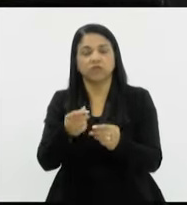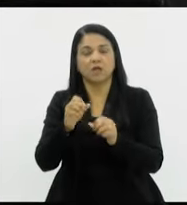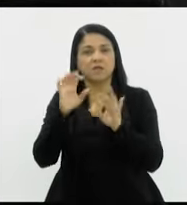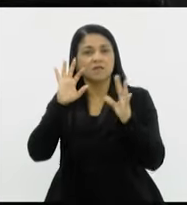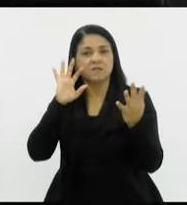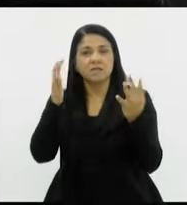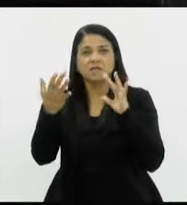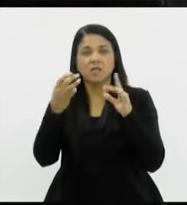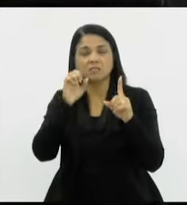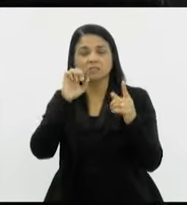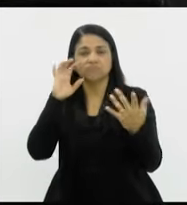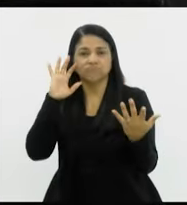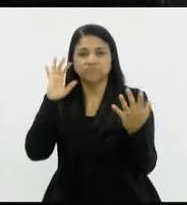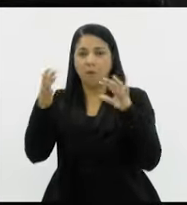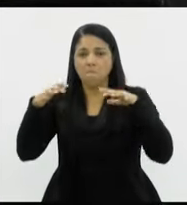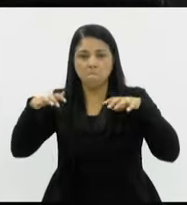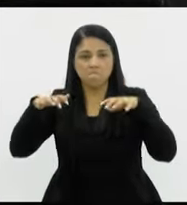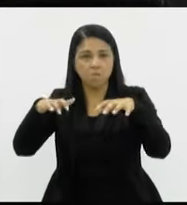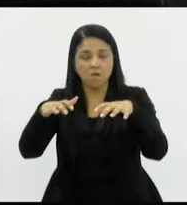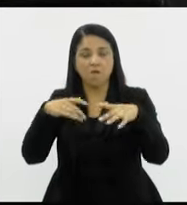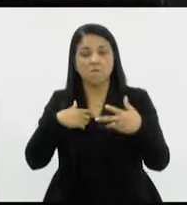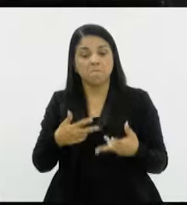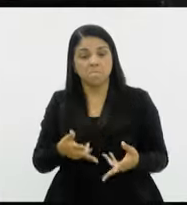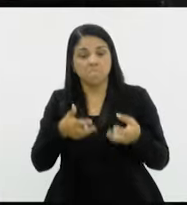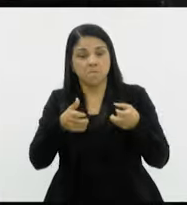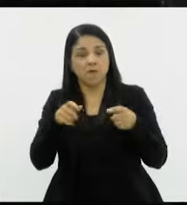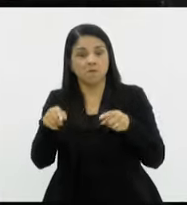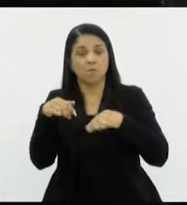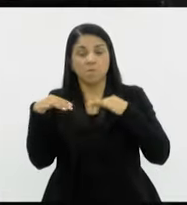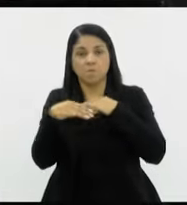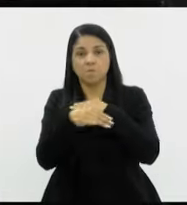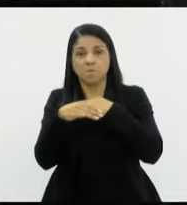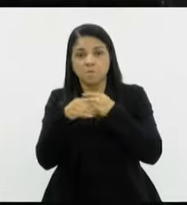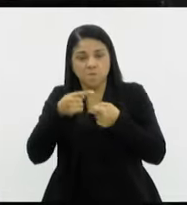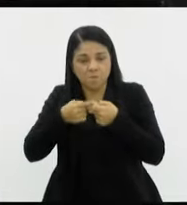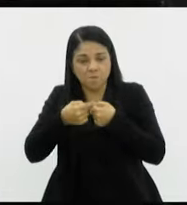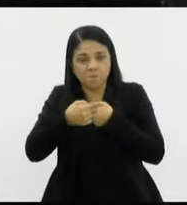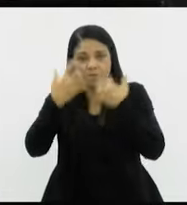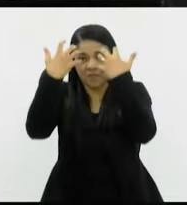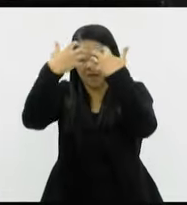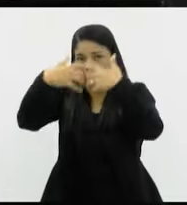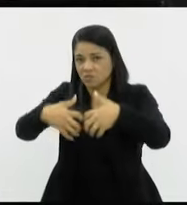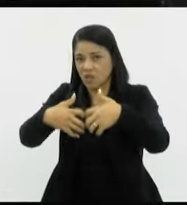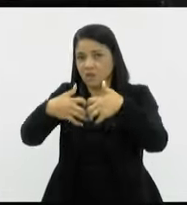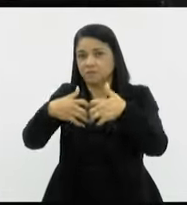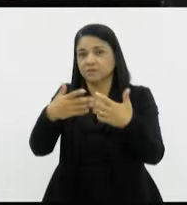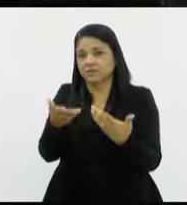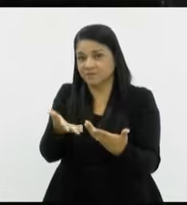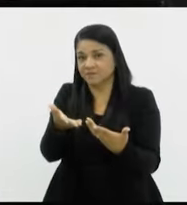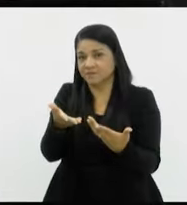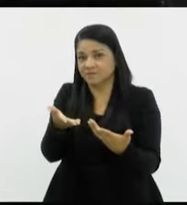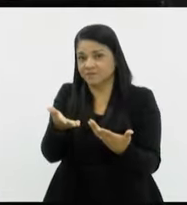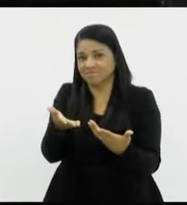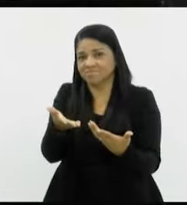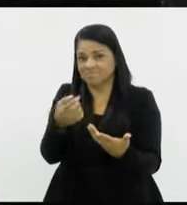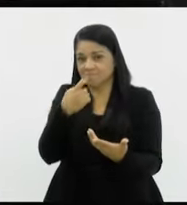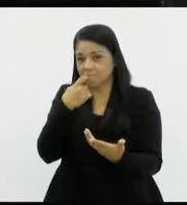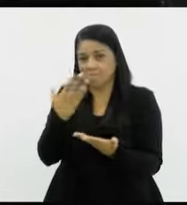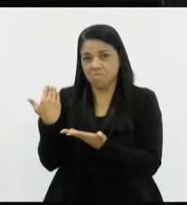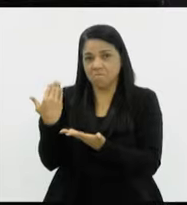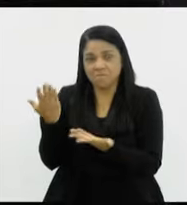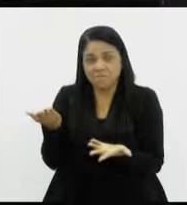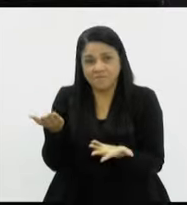tragédias socioambientais. Basta que a gente veja o que aconteceu com o município de Teresópolis recentemente, mas, na verdade, a gente faz um